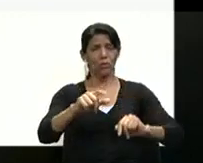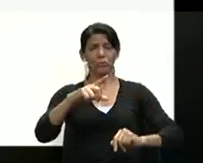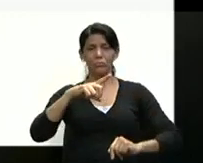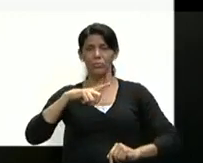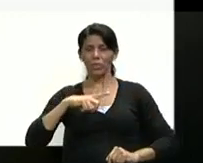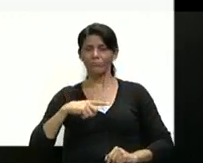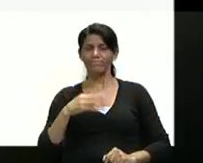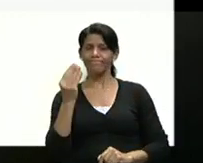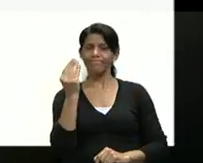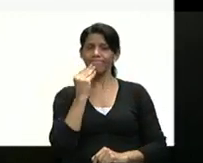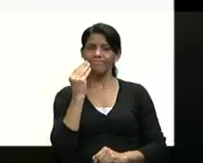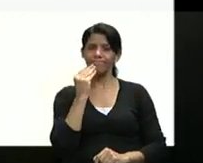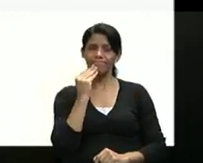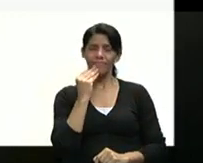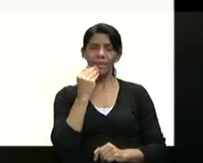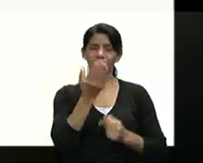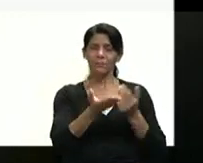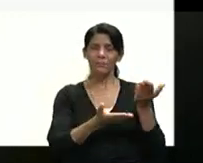acesso